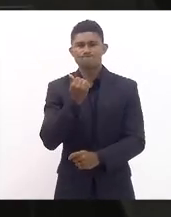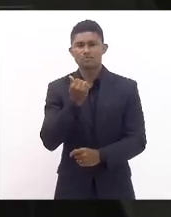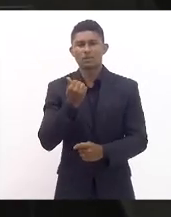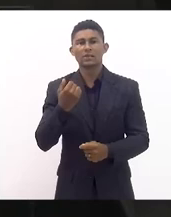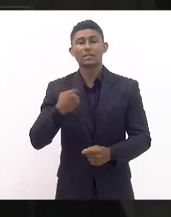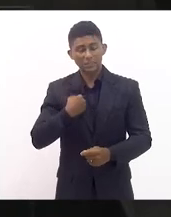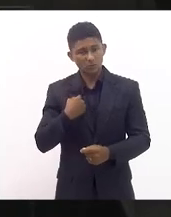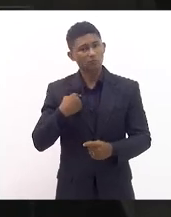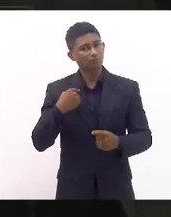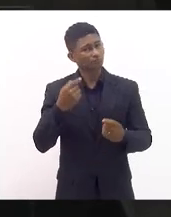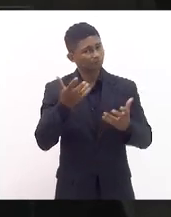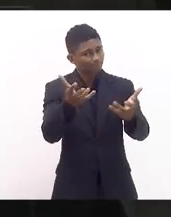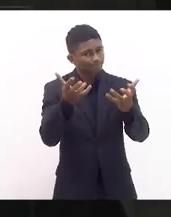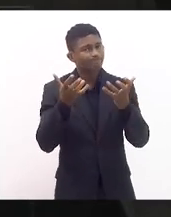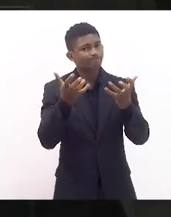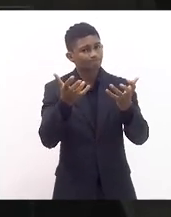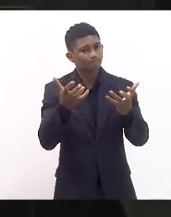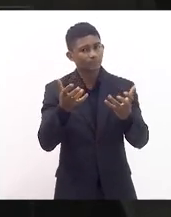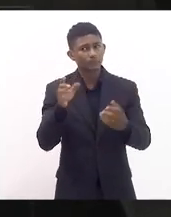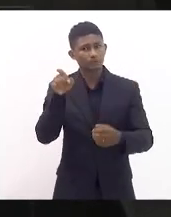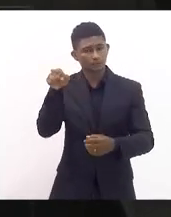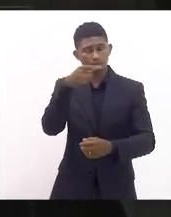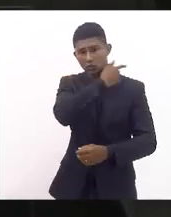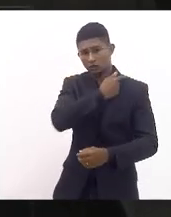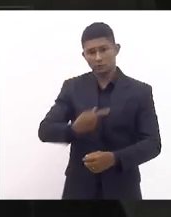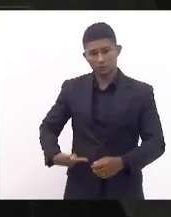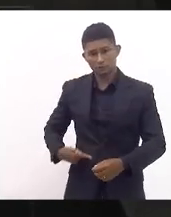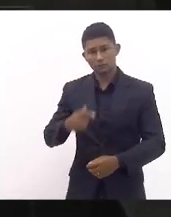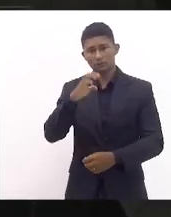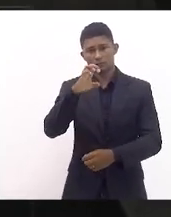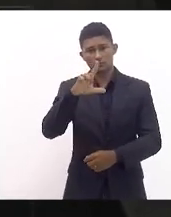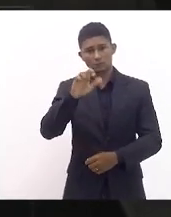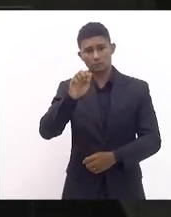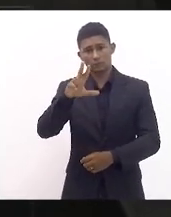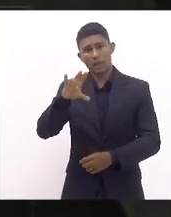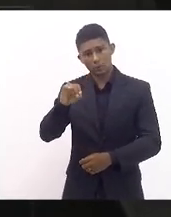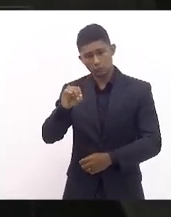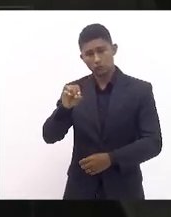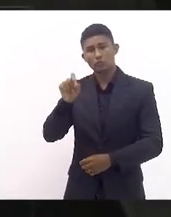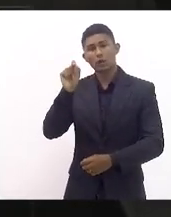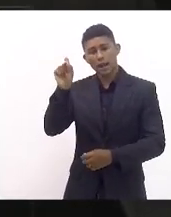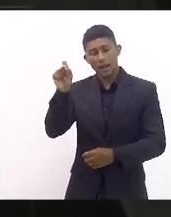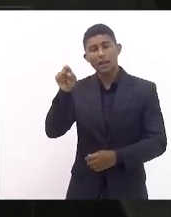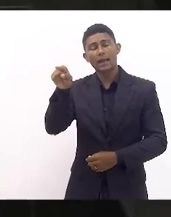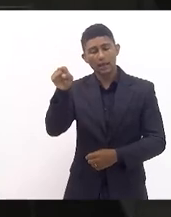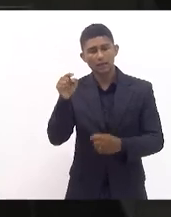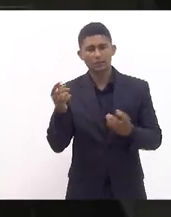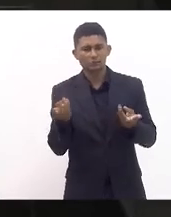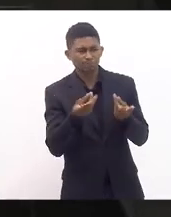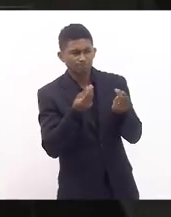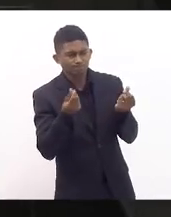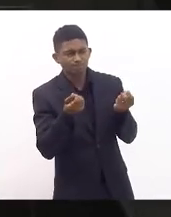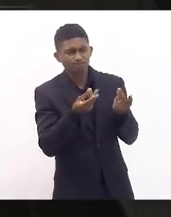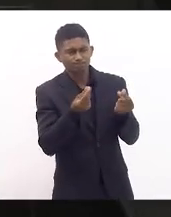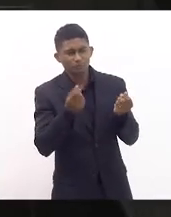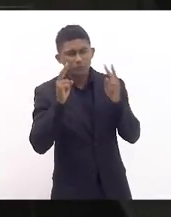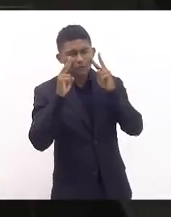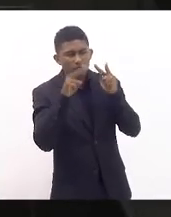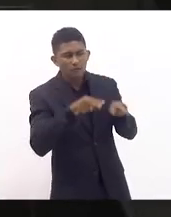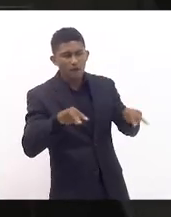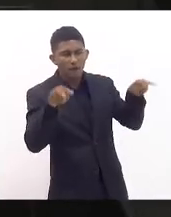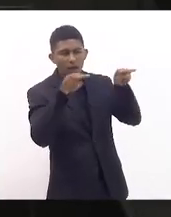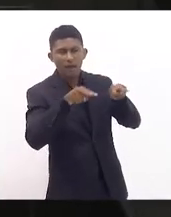espero, sinceramente, que o governador Cláudio Castro, dentro da sua sensibilidade, ele tome